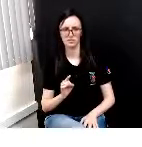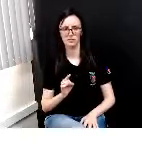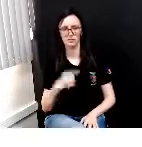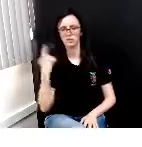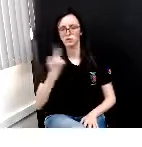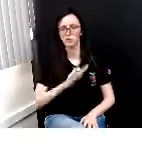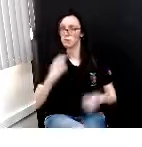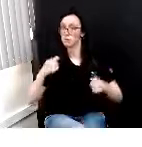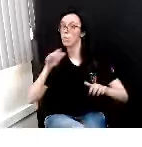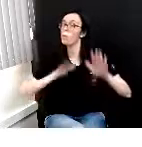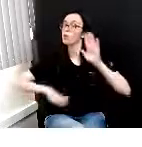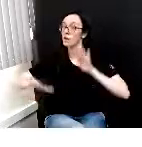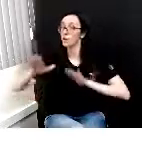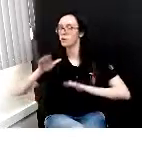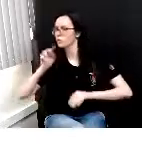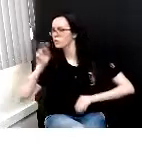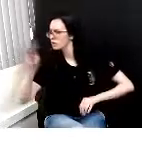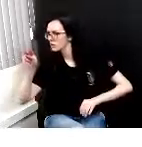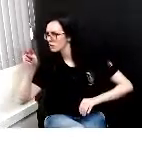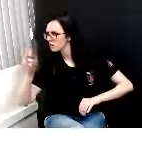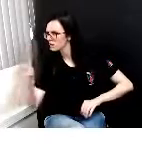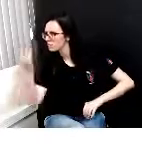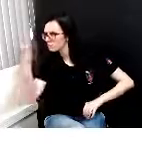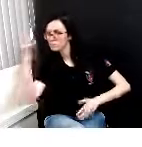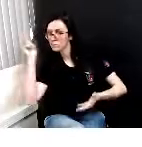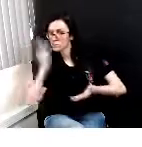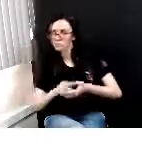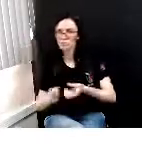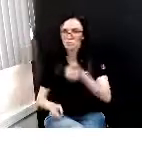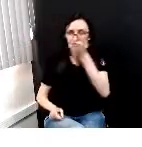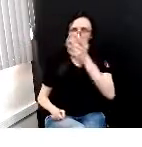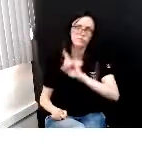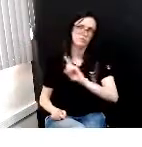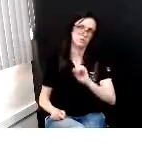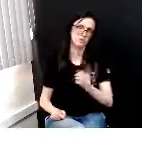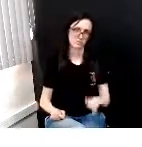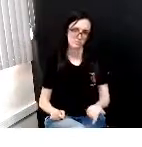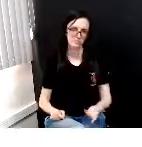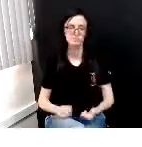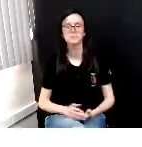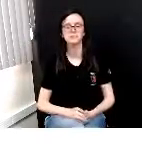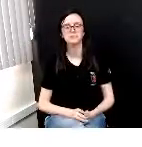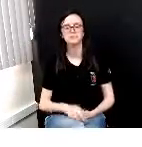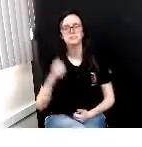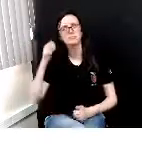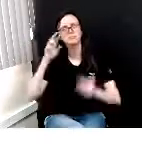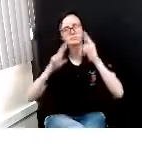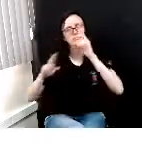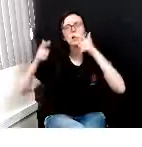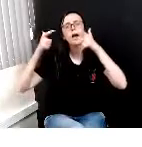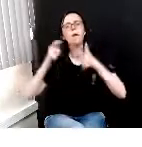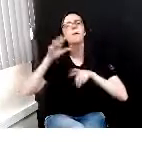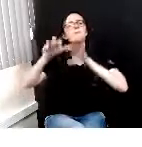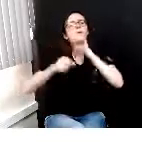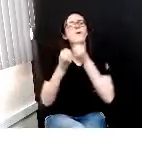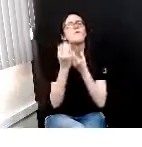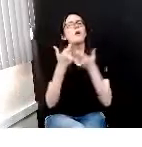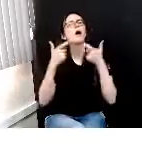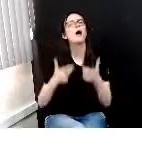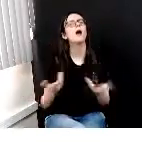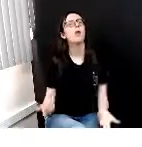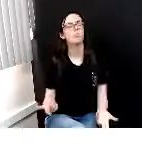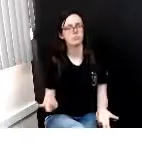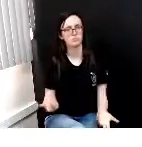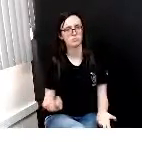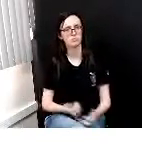devemos ter muito cuidado com as informações que são veiculadas, né? Verificar a fonte dessas informações,